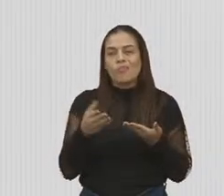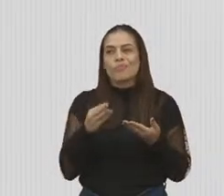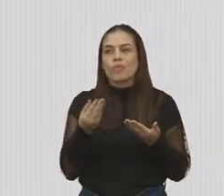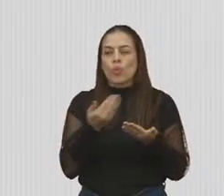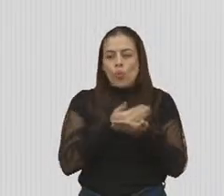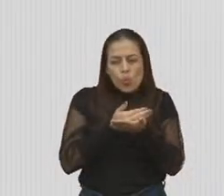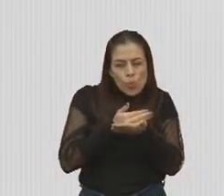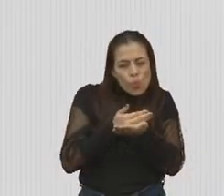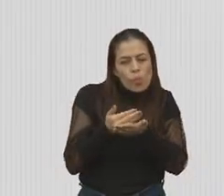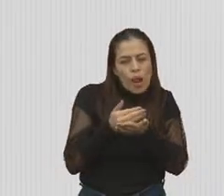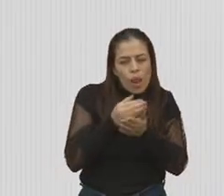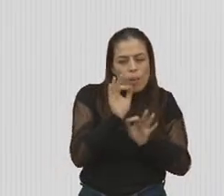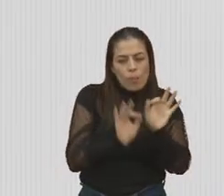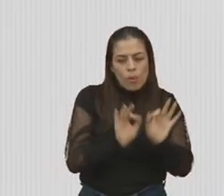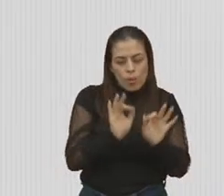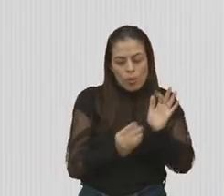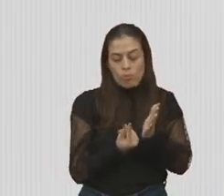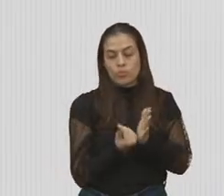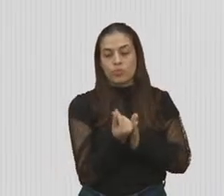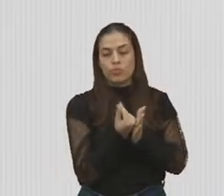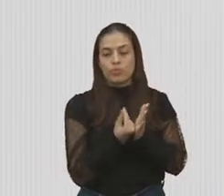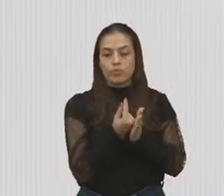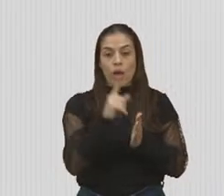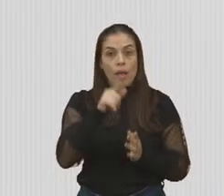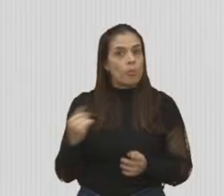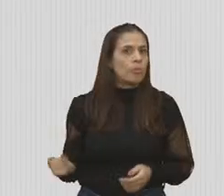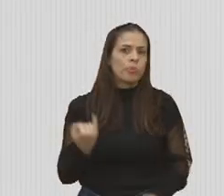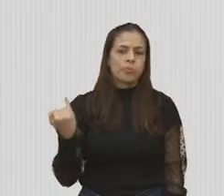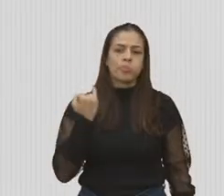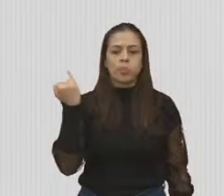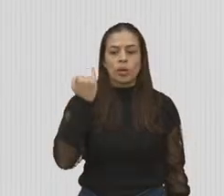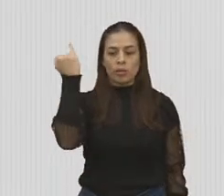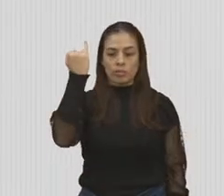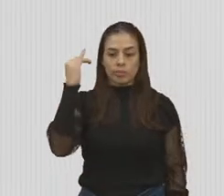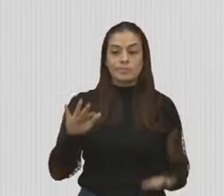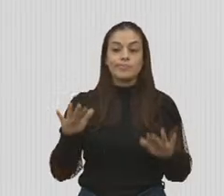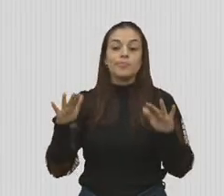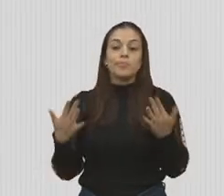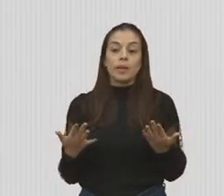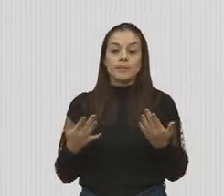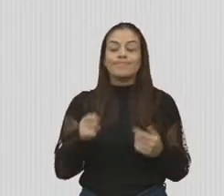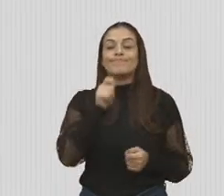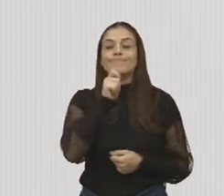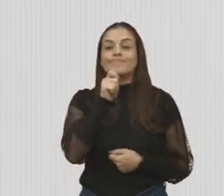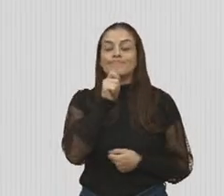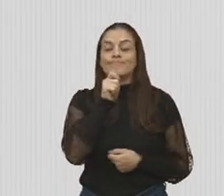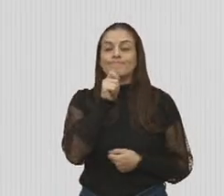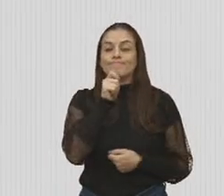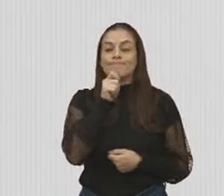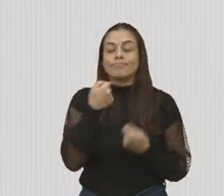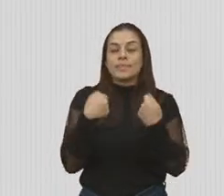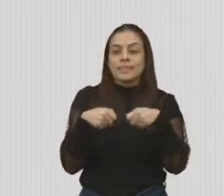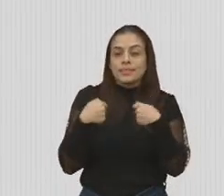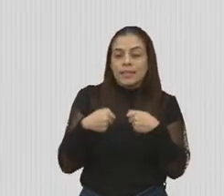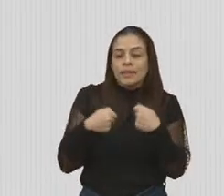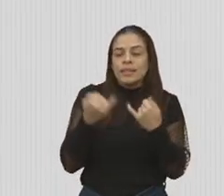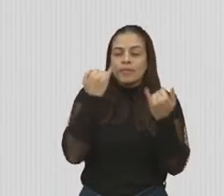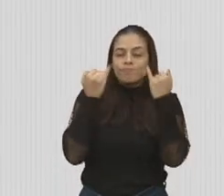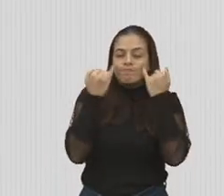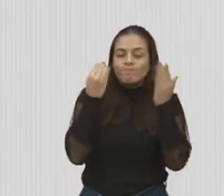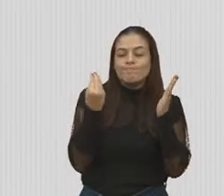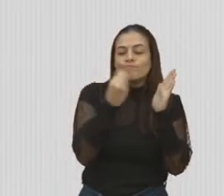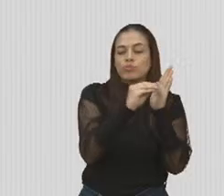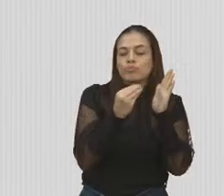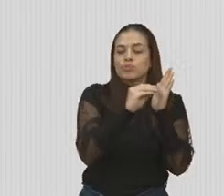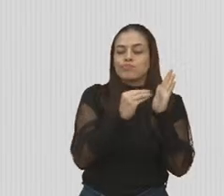um início desse planejamento orçamentário, ela é importante, porém ela ainda carece de informações